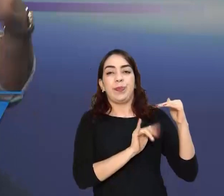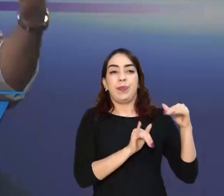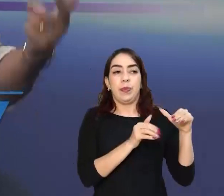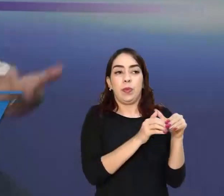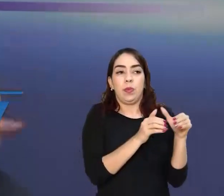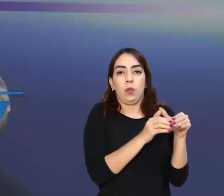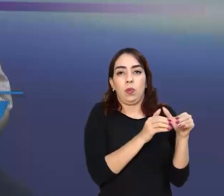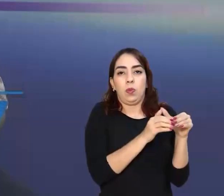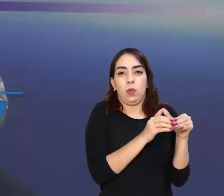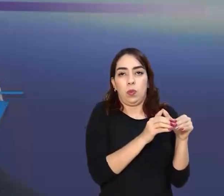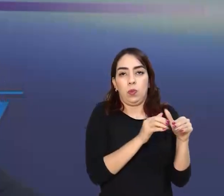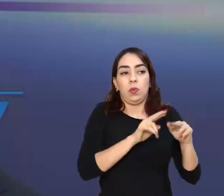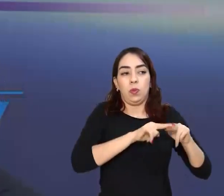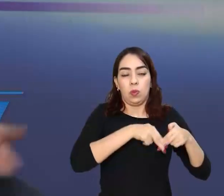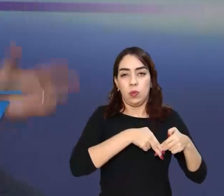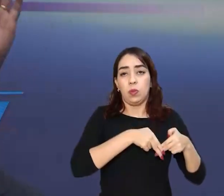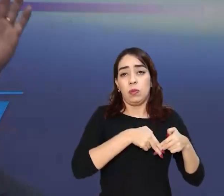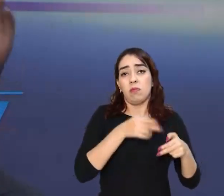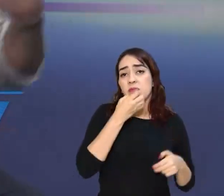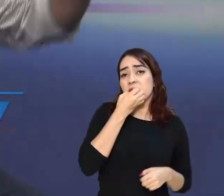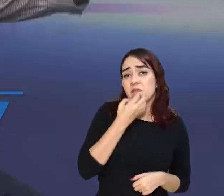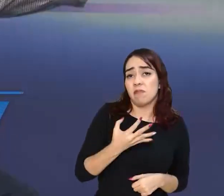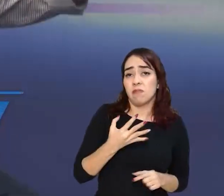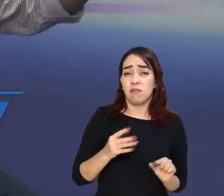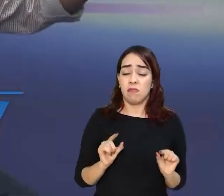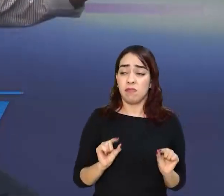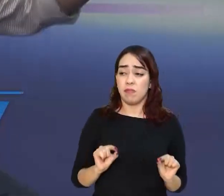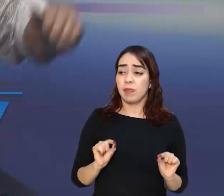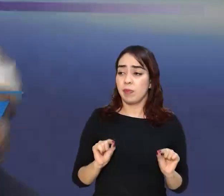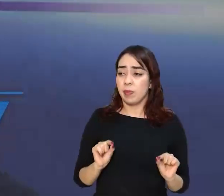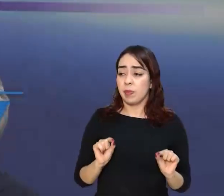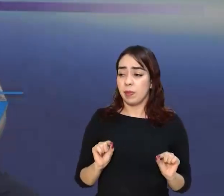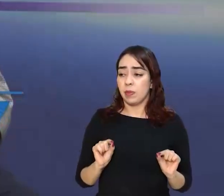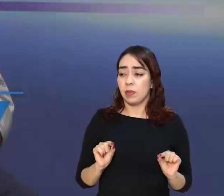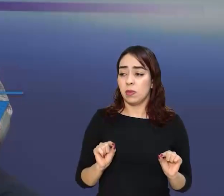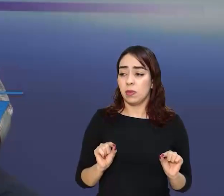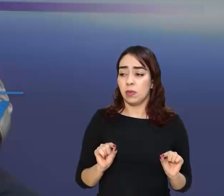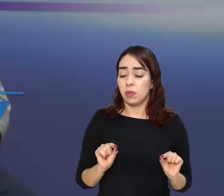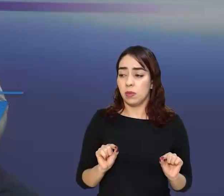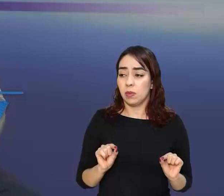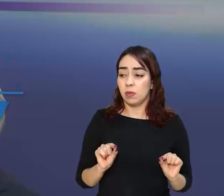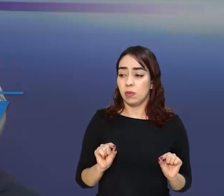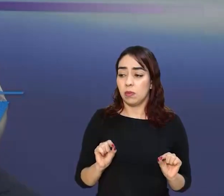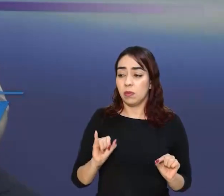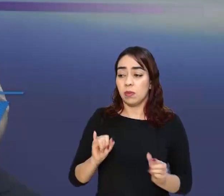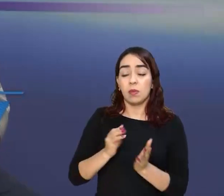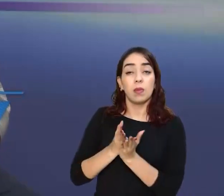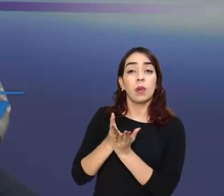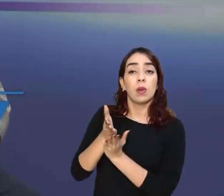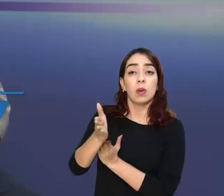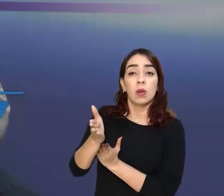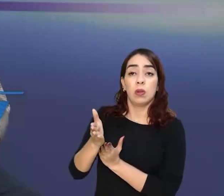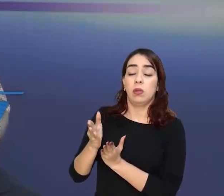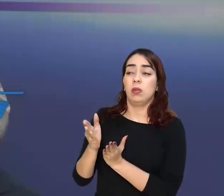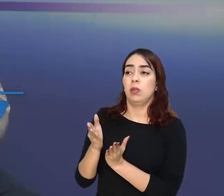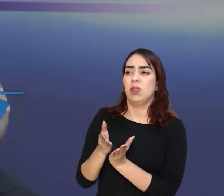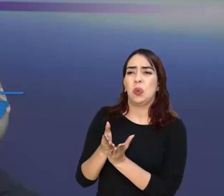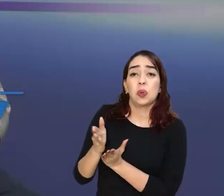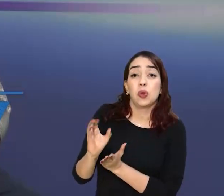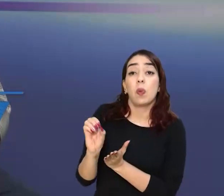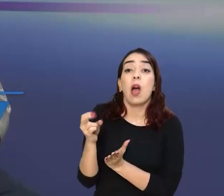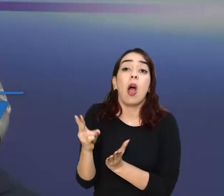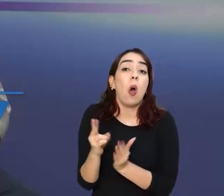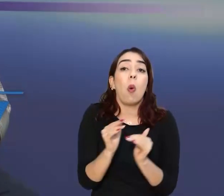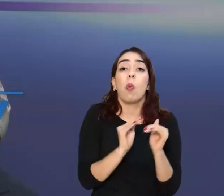interferir. Ficar tudo do jeito que está aí é até bom. É. Do ponto de vista da se você analisar o retrospecto dos jogos em termos de